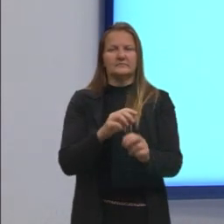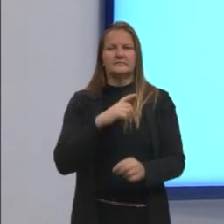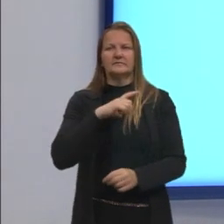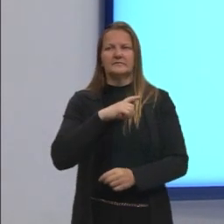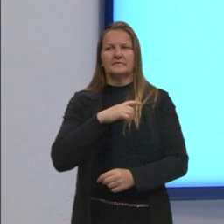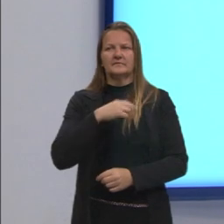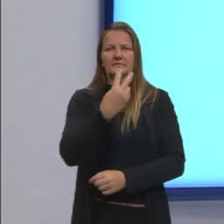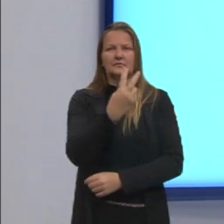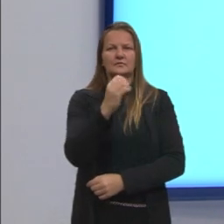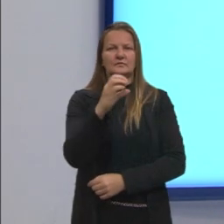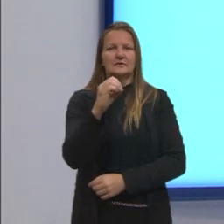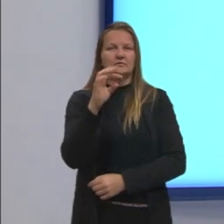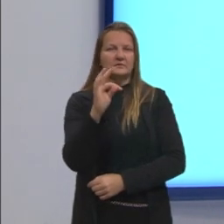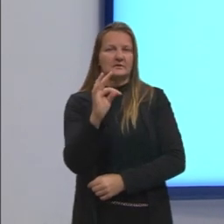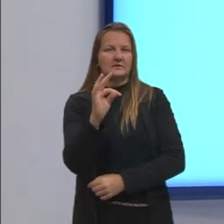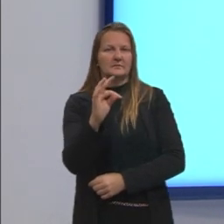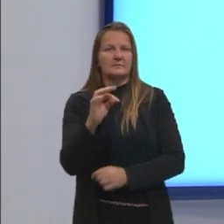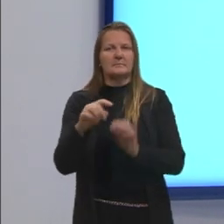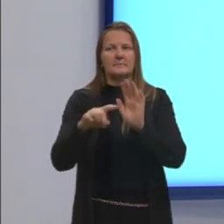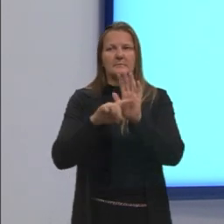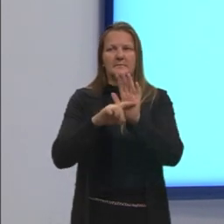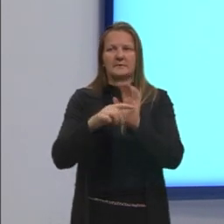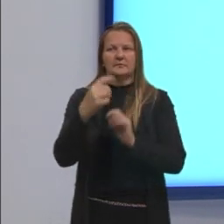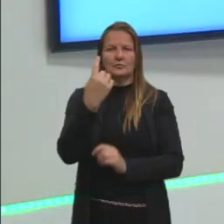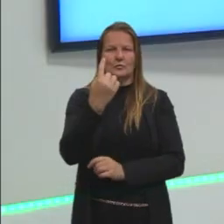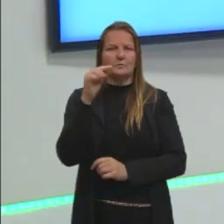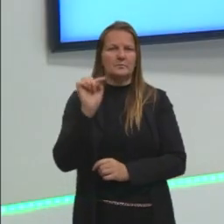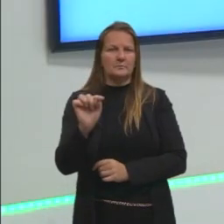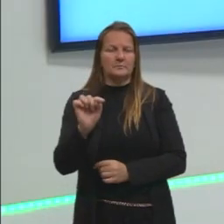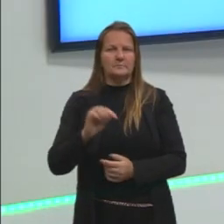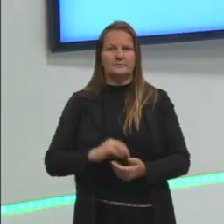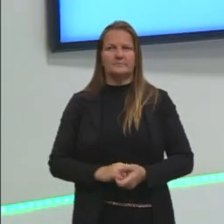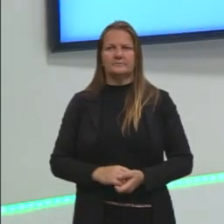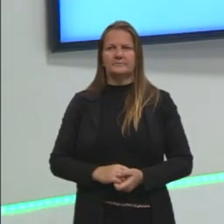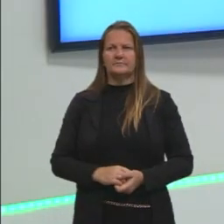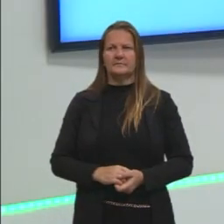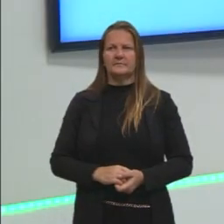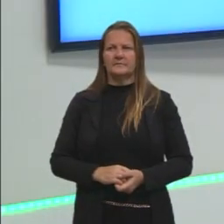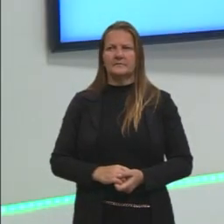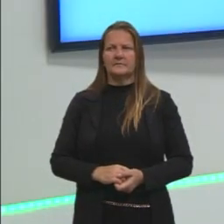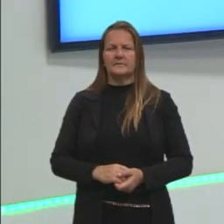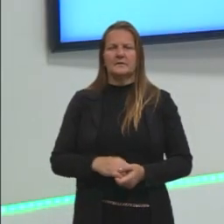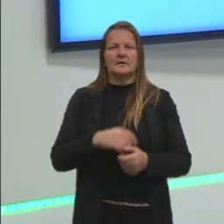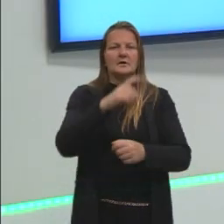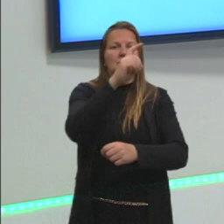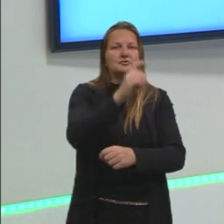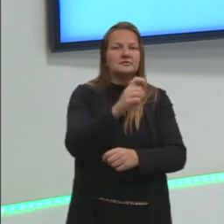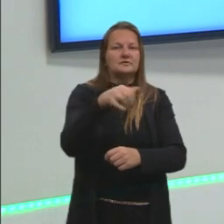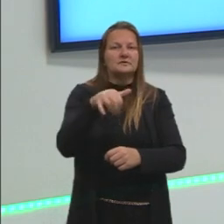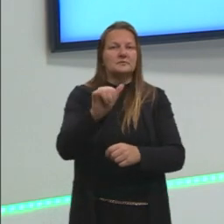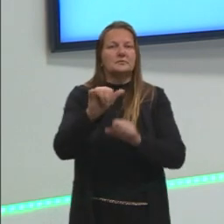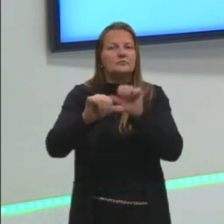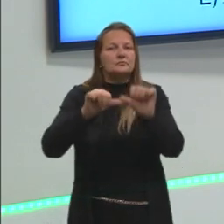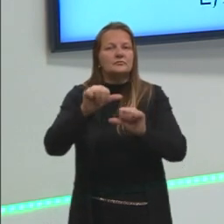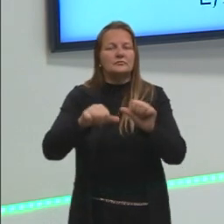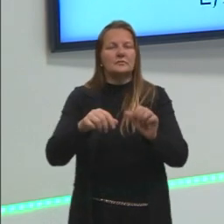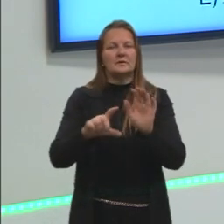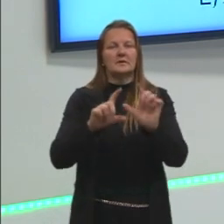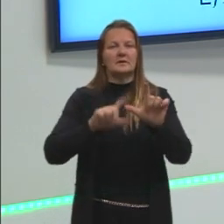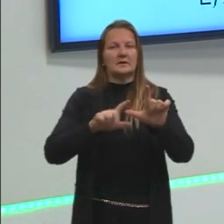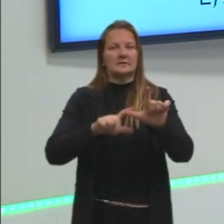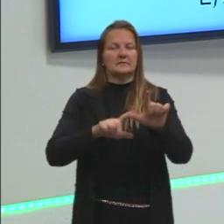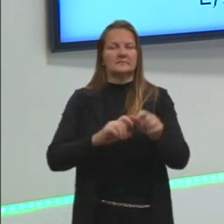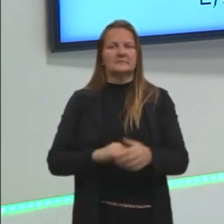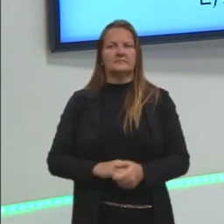igual 200t - 1.000 só trocamos o x e o Y por outras letrinhas E aí nós